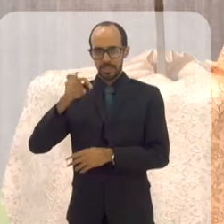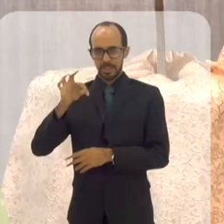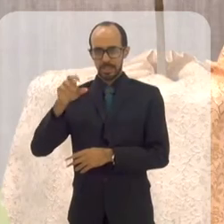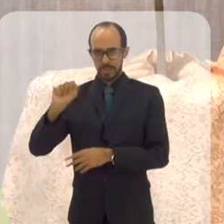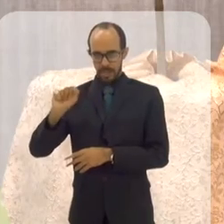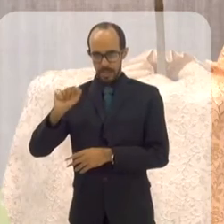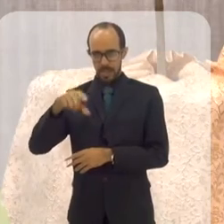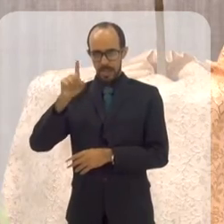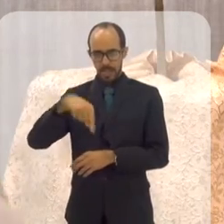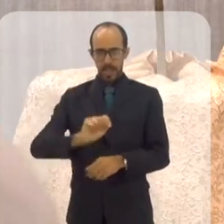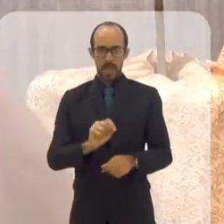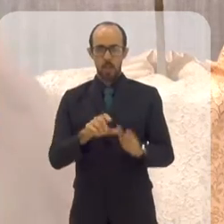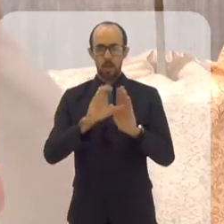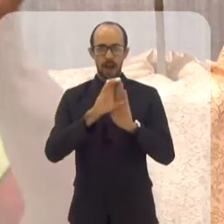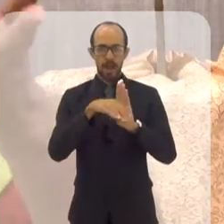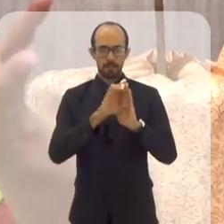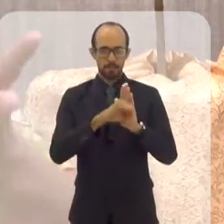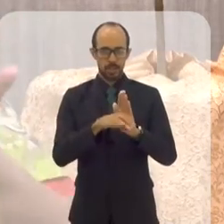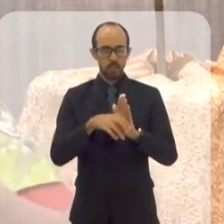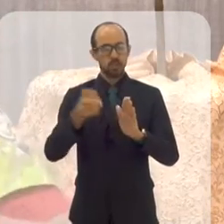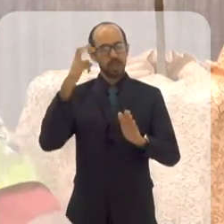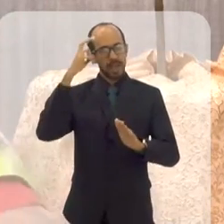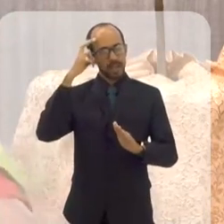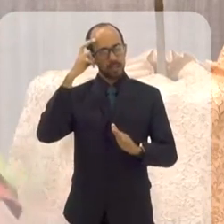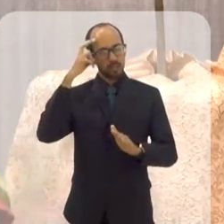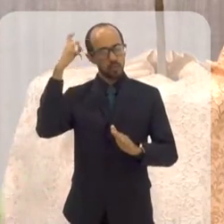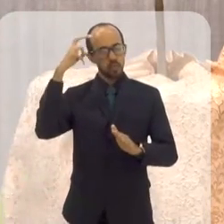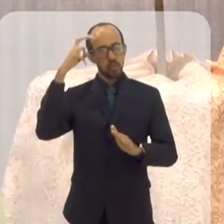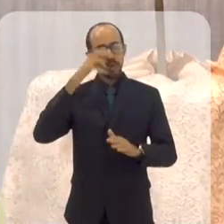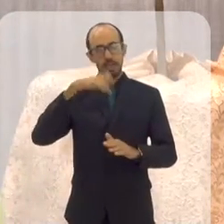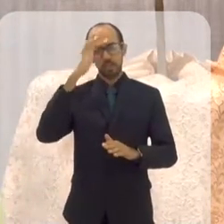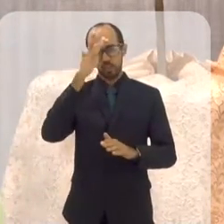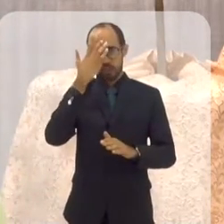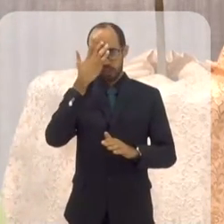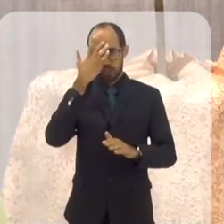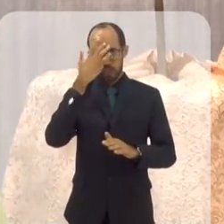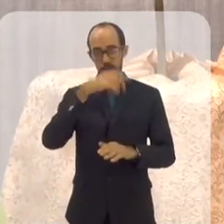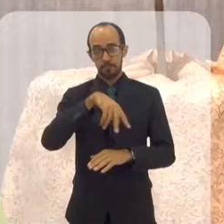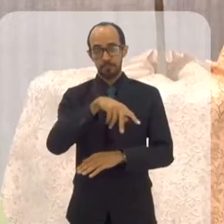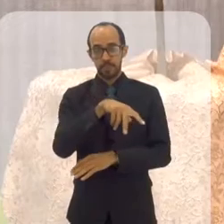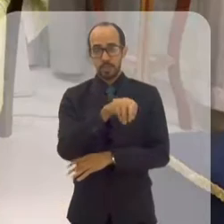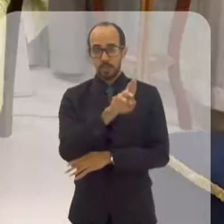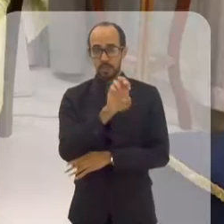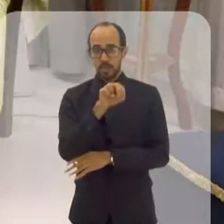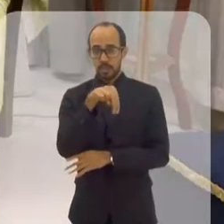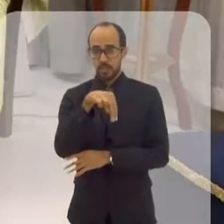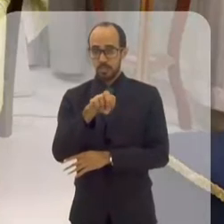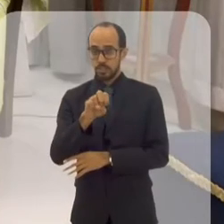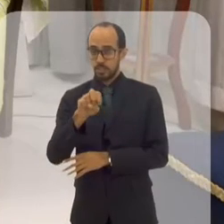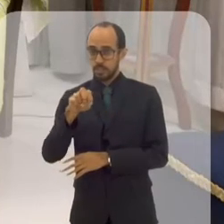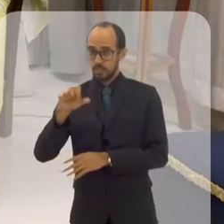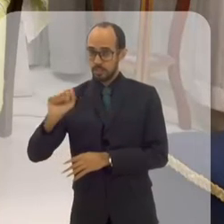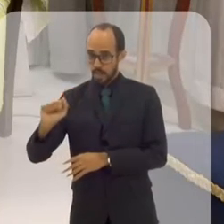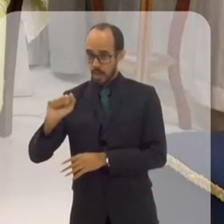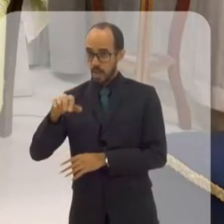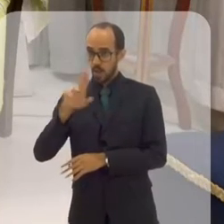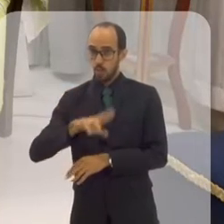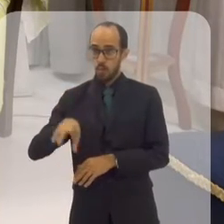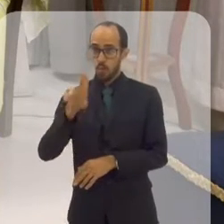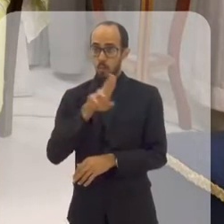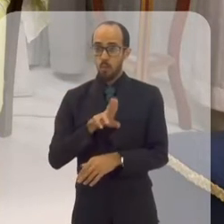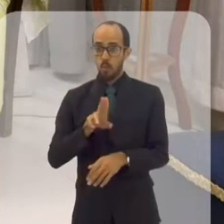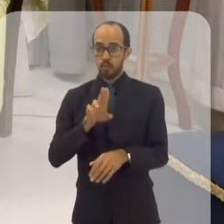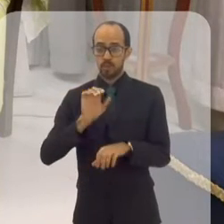do épico mahabharata é que tem toda a história da cultura indiana da Vitória de Santo Antão Cristina ali ele usa a barra Walita